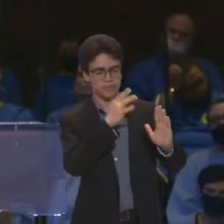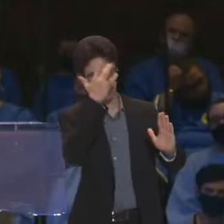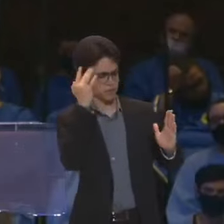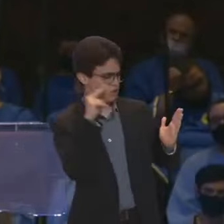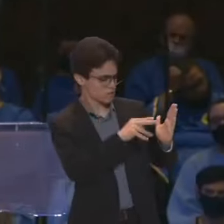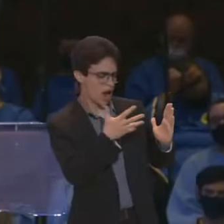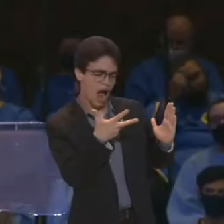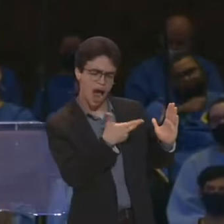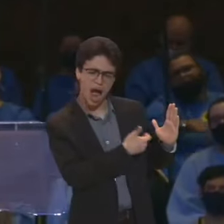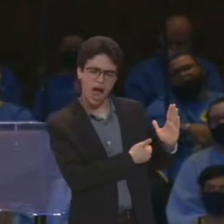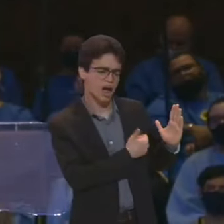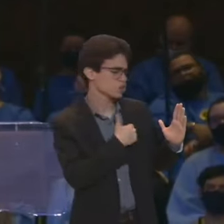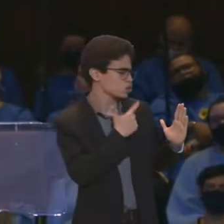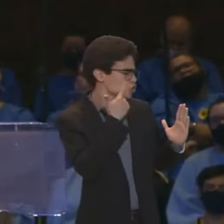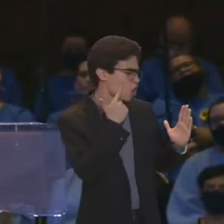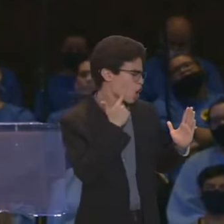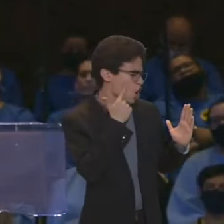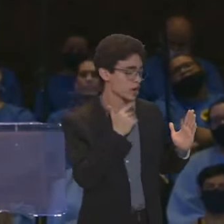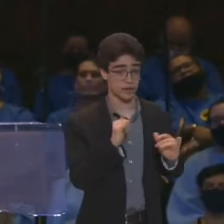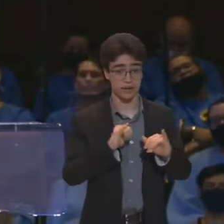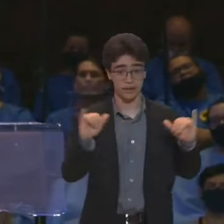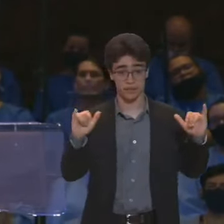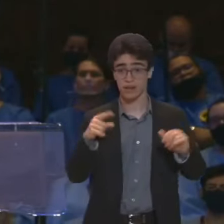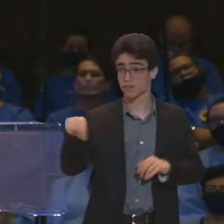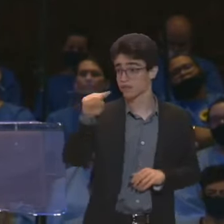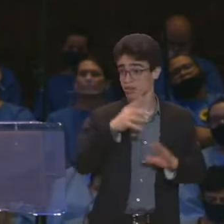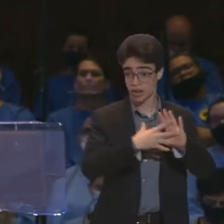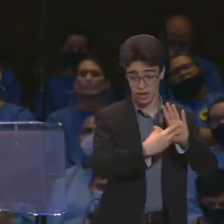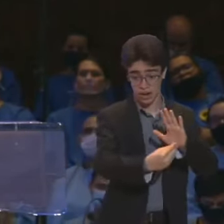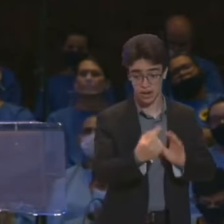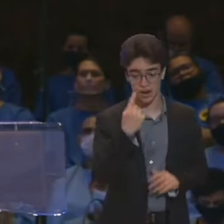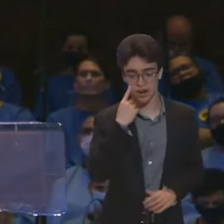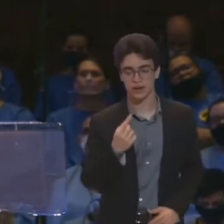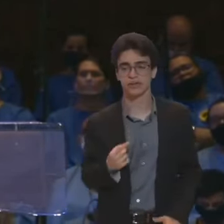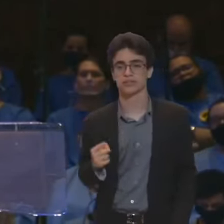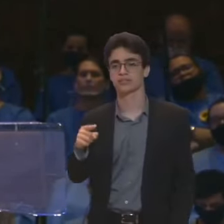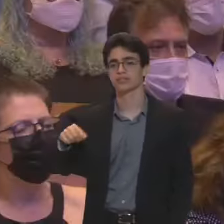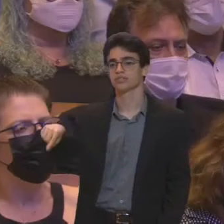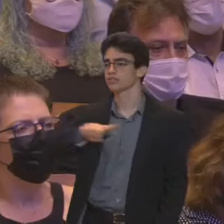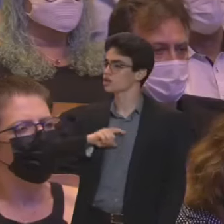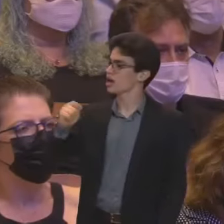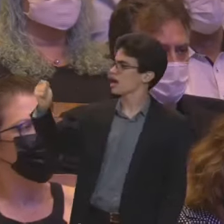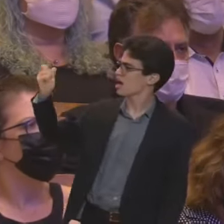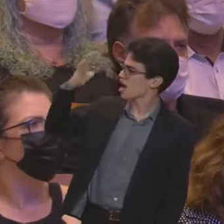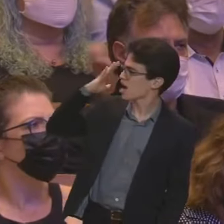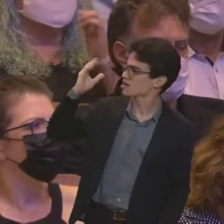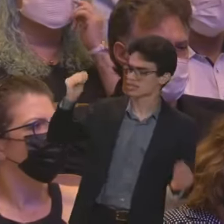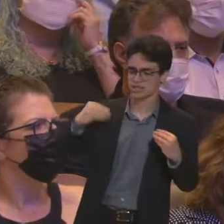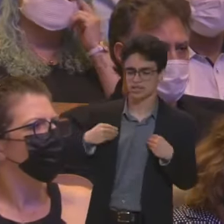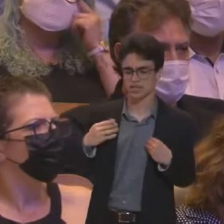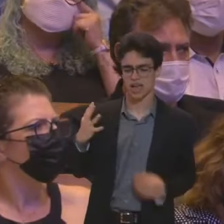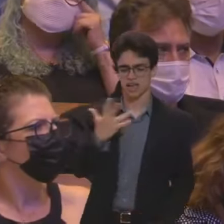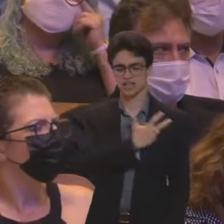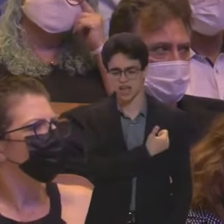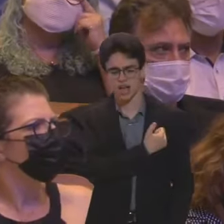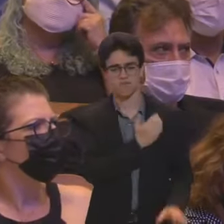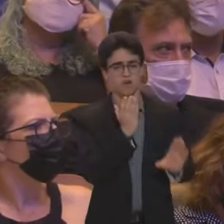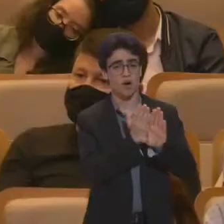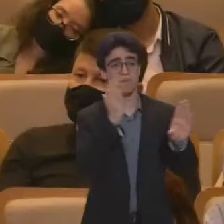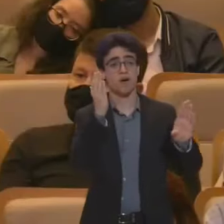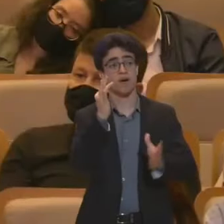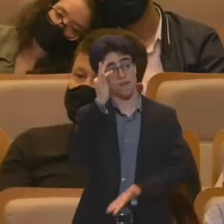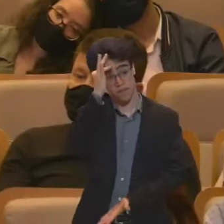maravilhado e até chora repetindo. Diz assim, repete comigo: pela graça somos salvos mediante